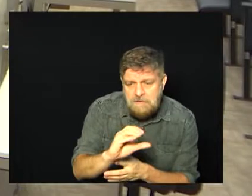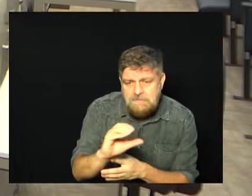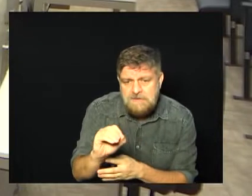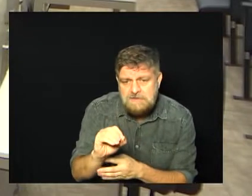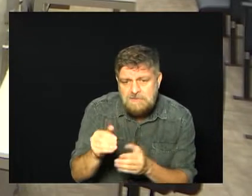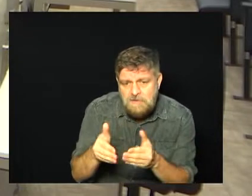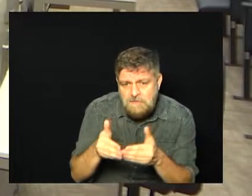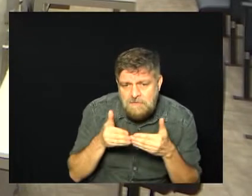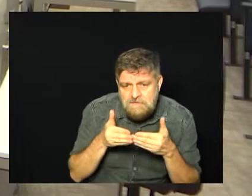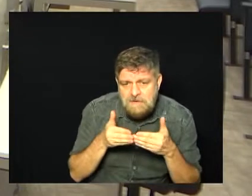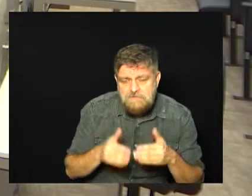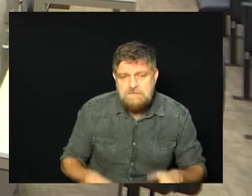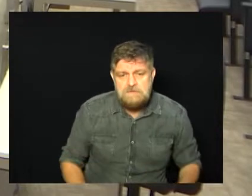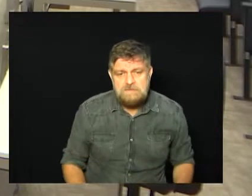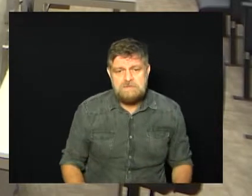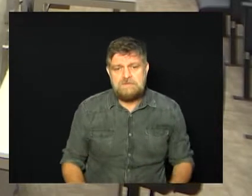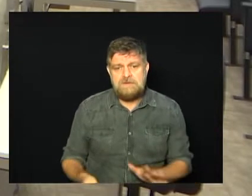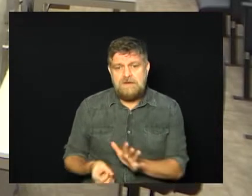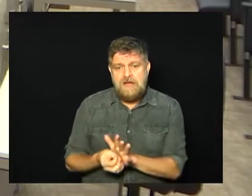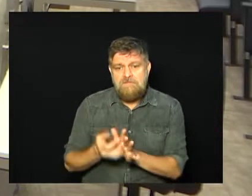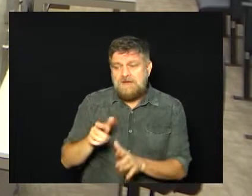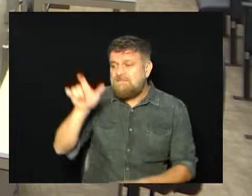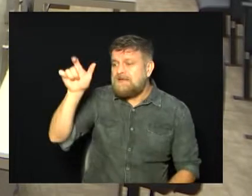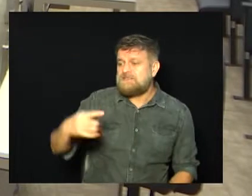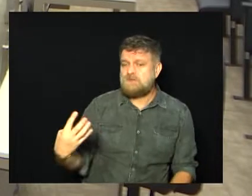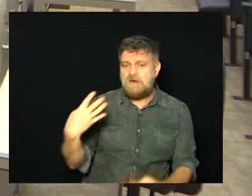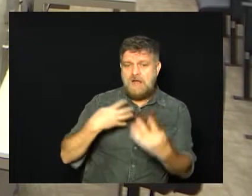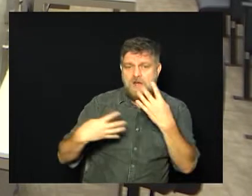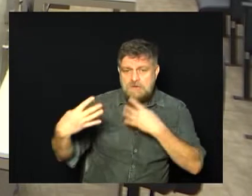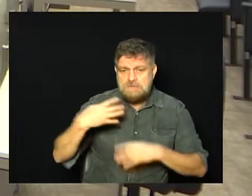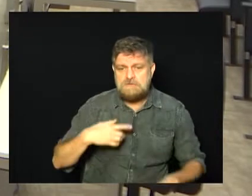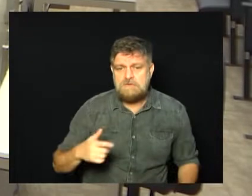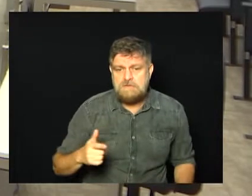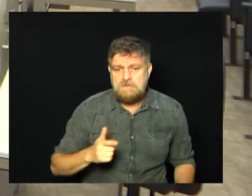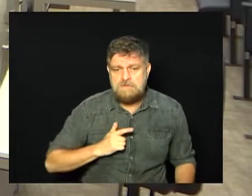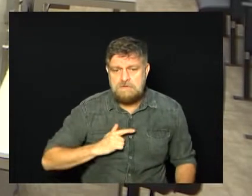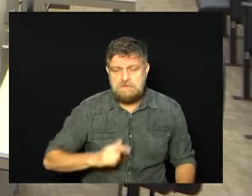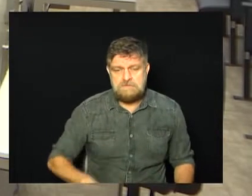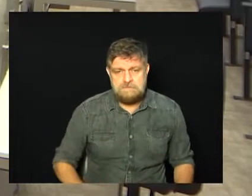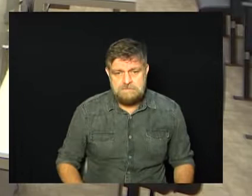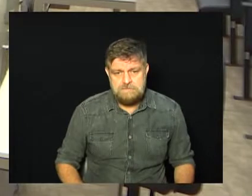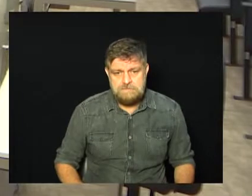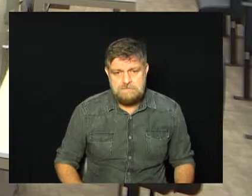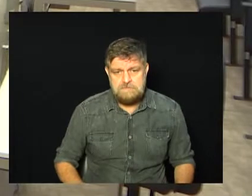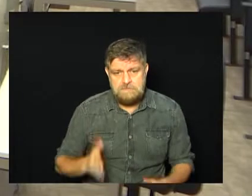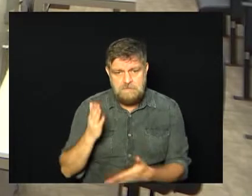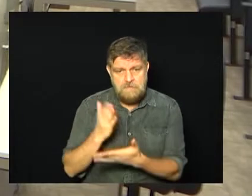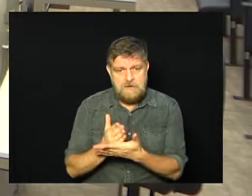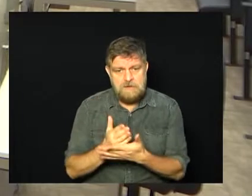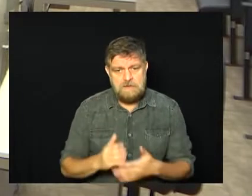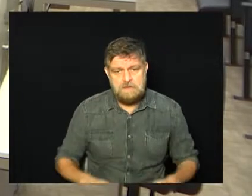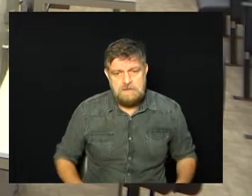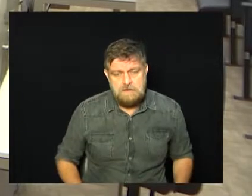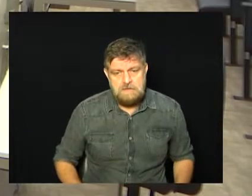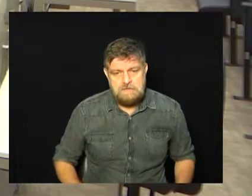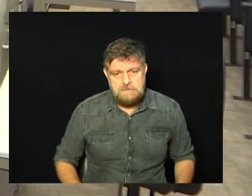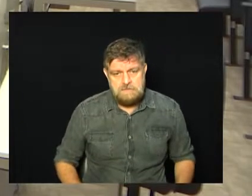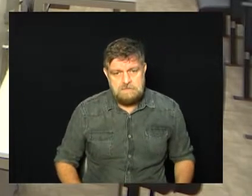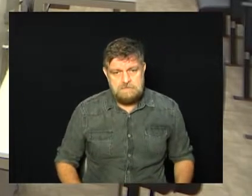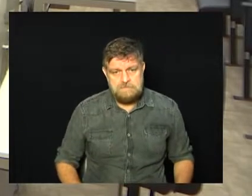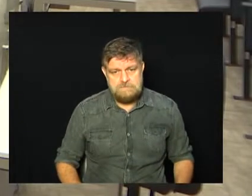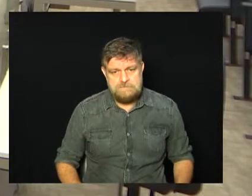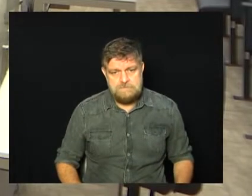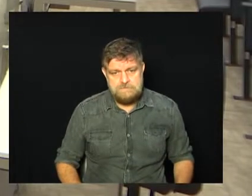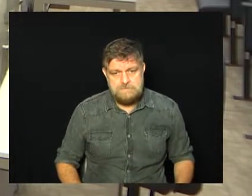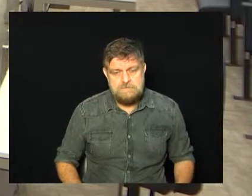responsável por aquilo. Várias vezes. Tem todo comentário em vários locais. Tá bom. Então vamos parar por aqui. Obrigado, Vasco.